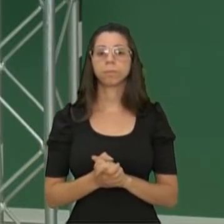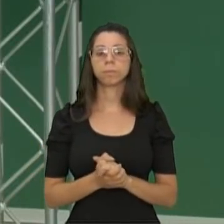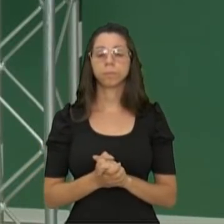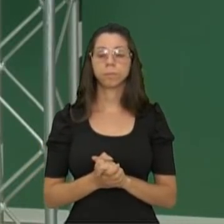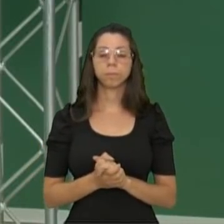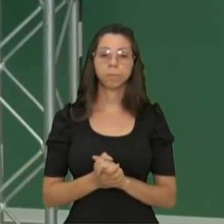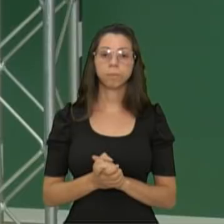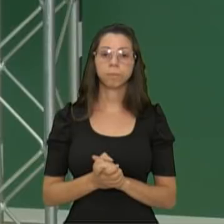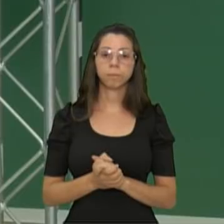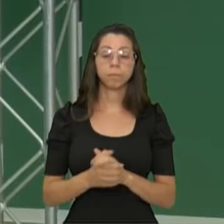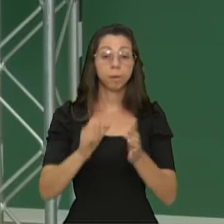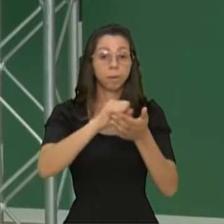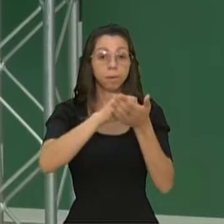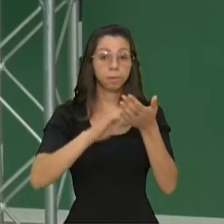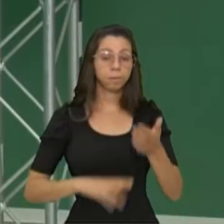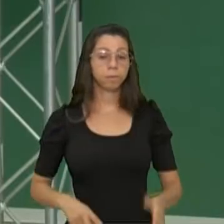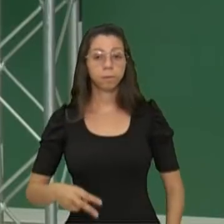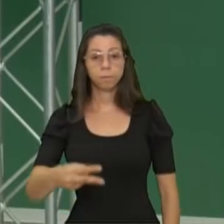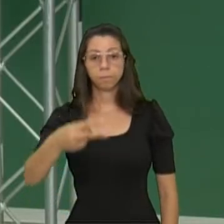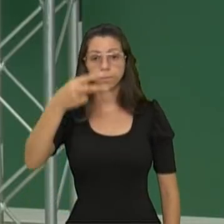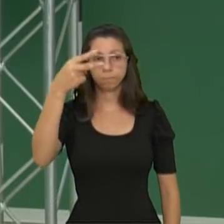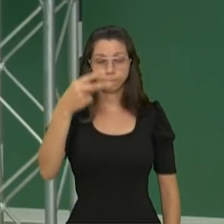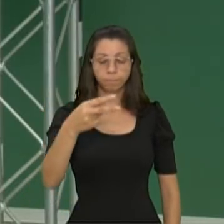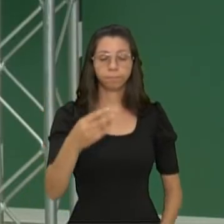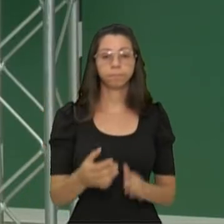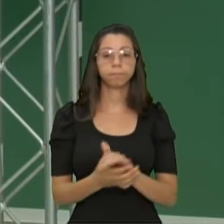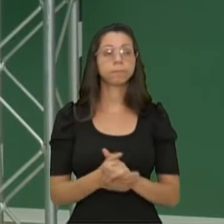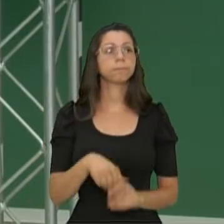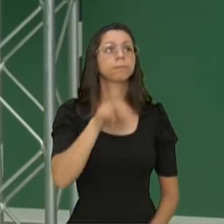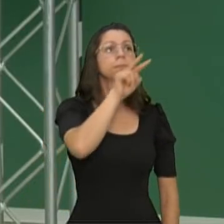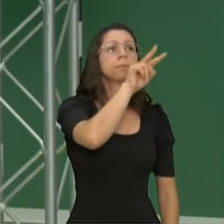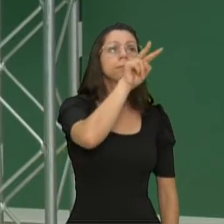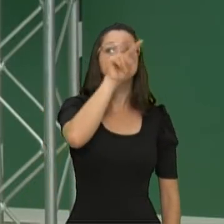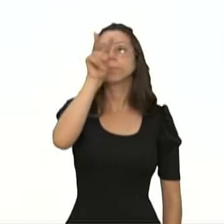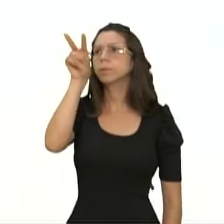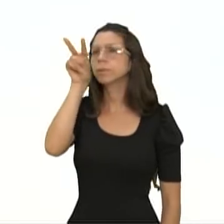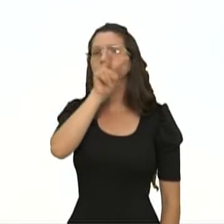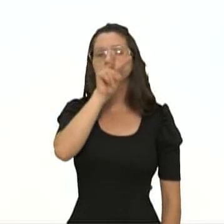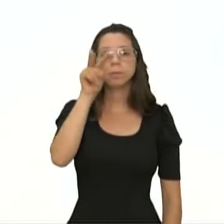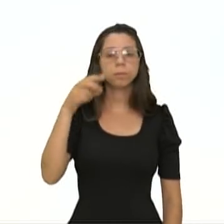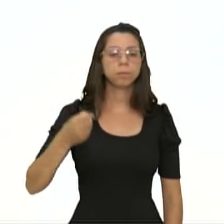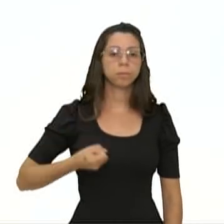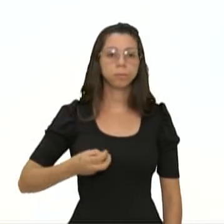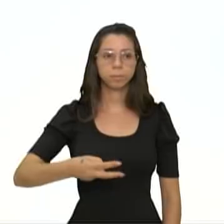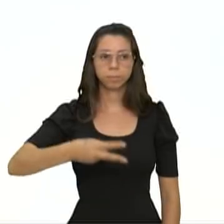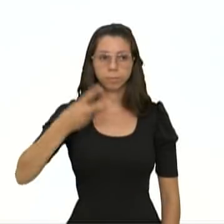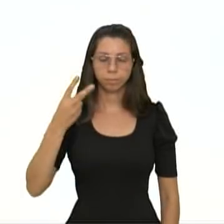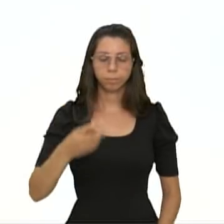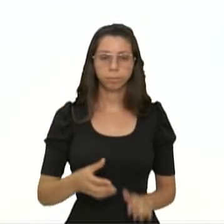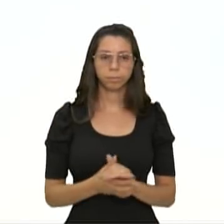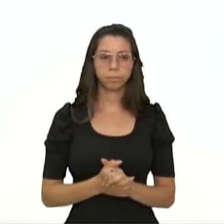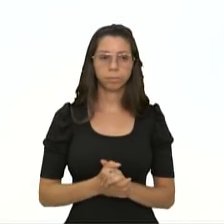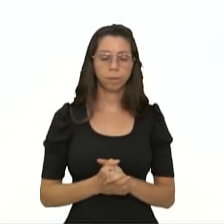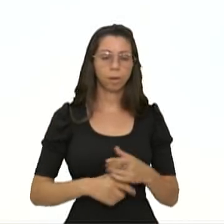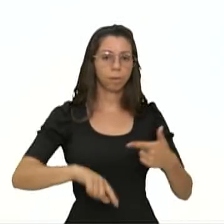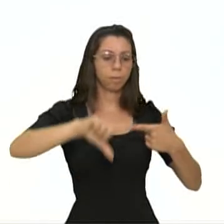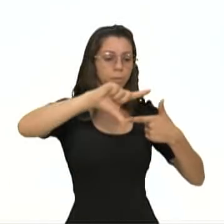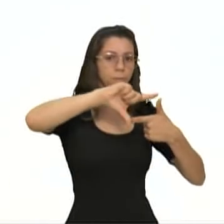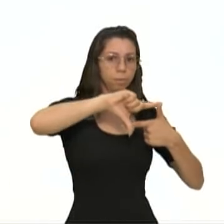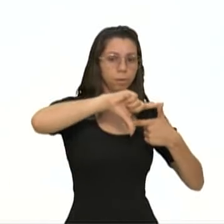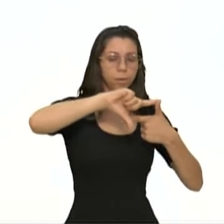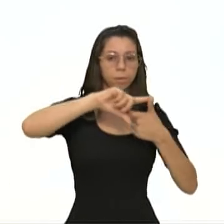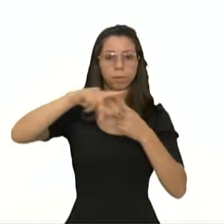Exercício 2. Vamos à leitura do enunciado do exercício 2. O retângulo e o quadrado abaixo